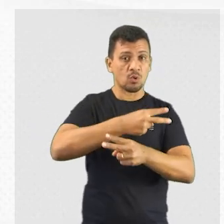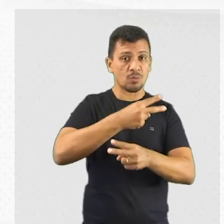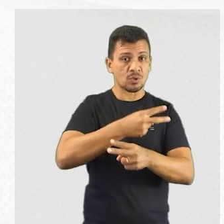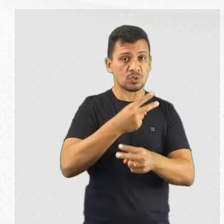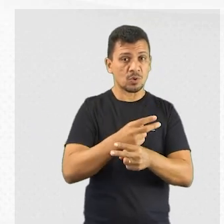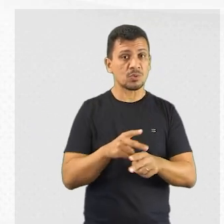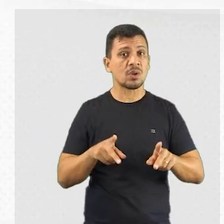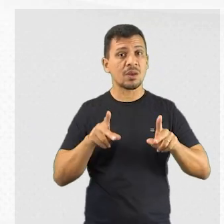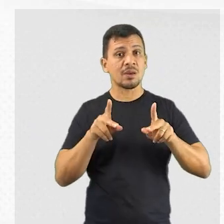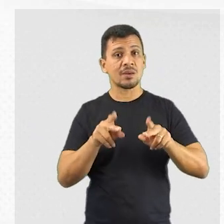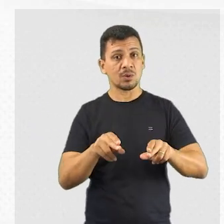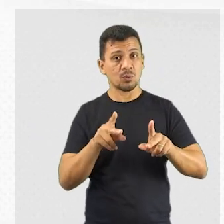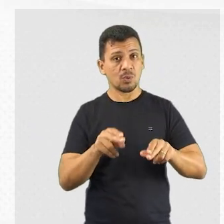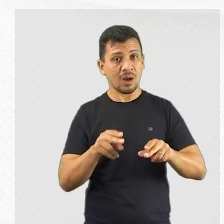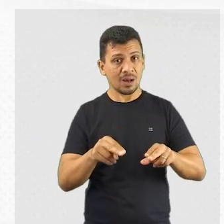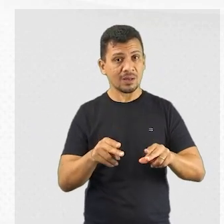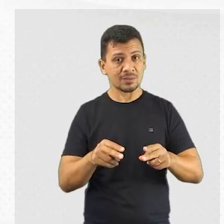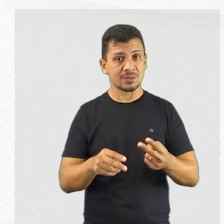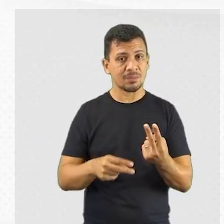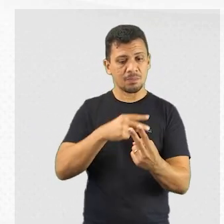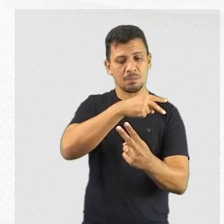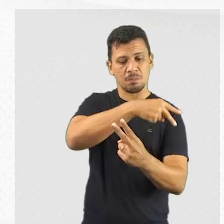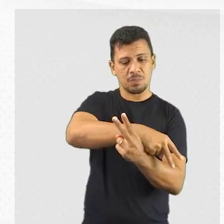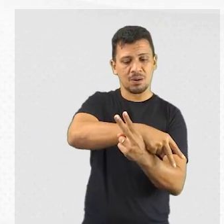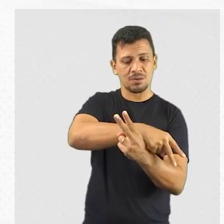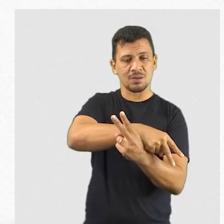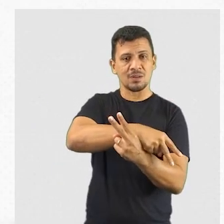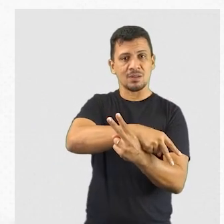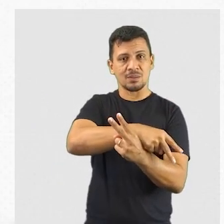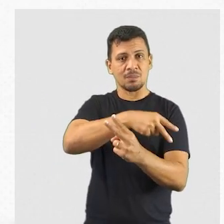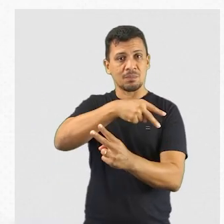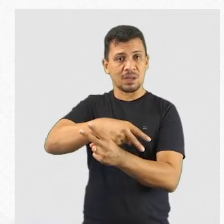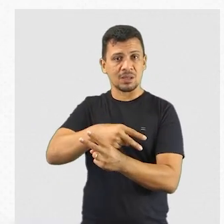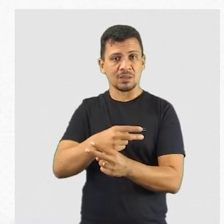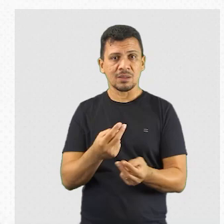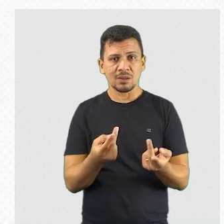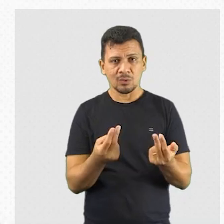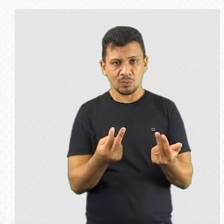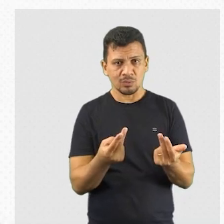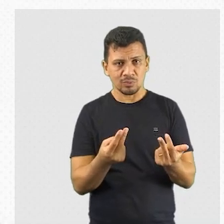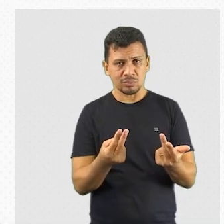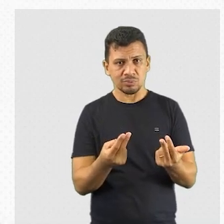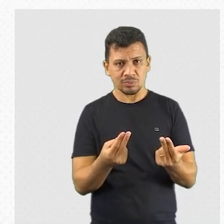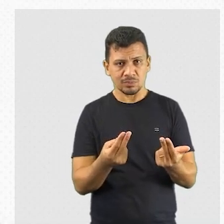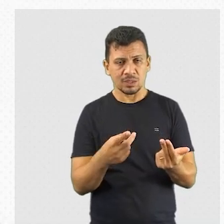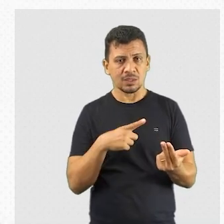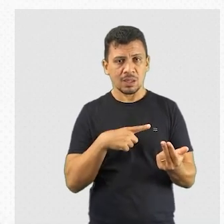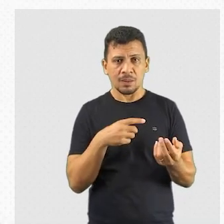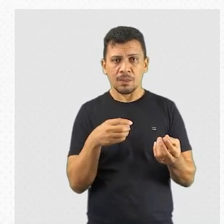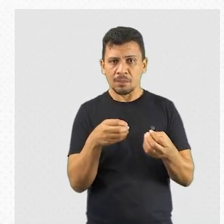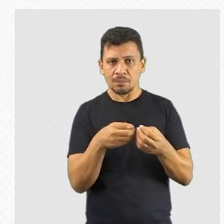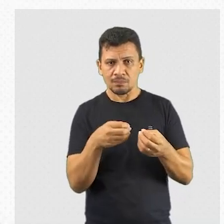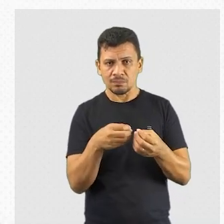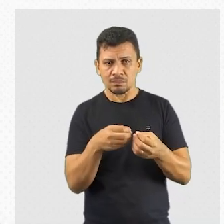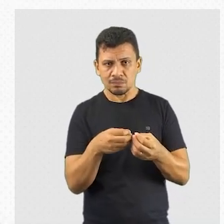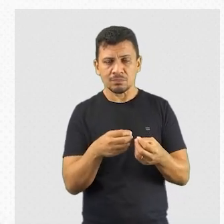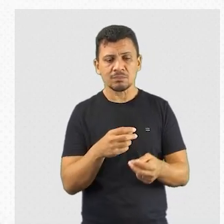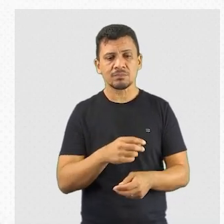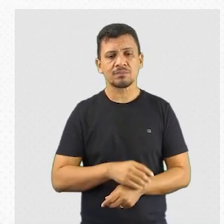tá, pessoal? Com um cromossomo que está um do ladinho do outro. Lembra? Cromossomos homólogos, cromossomos que estão um do ladinho do outro,